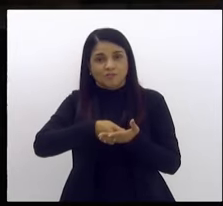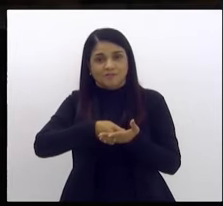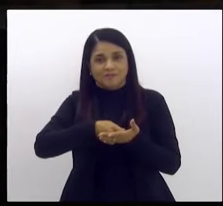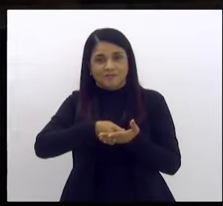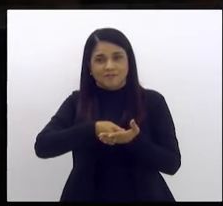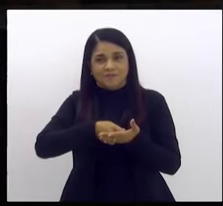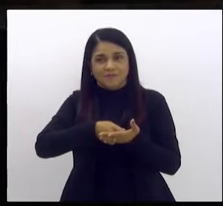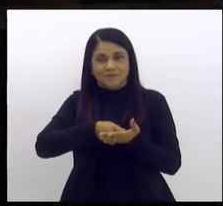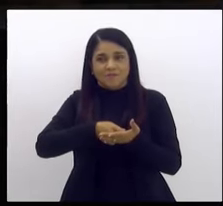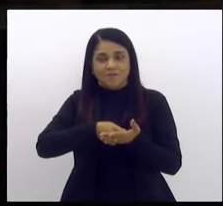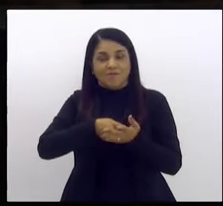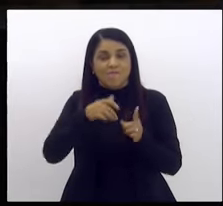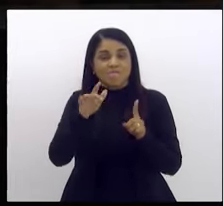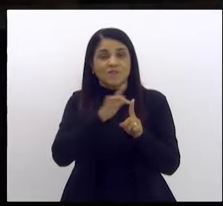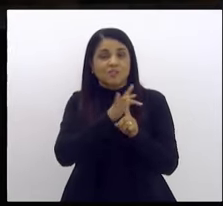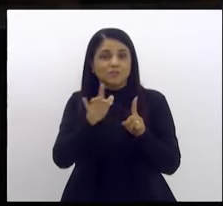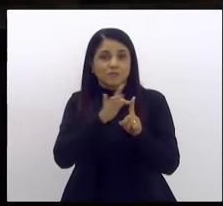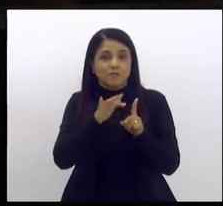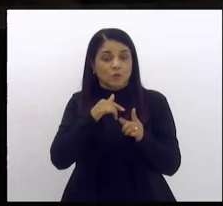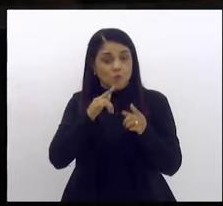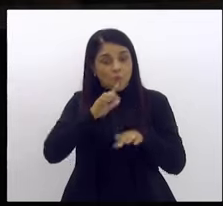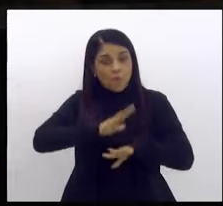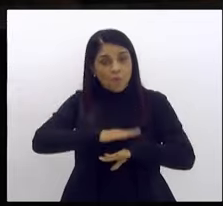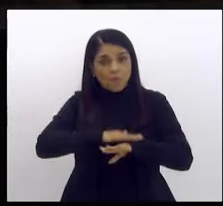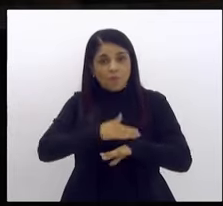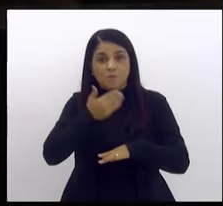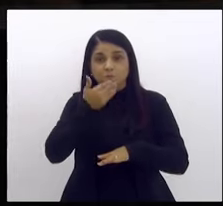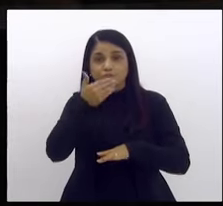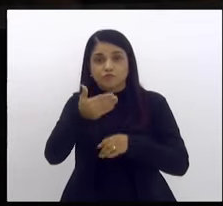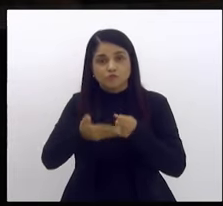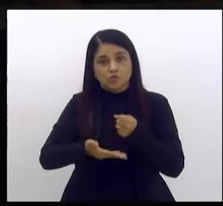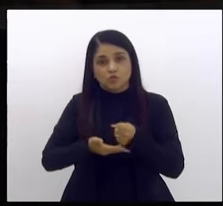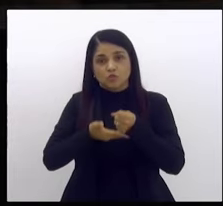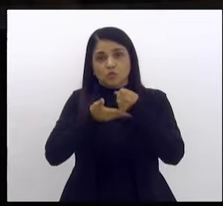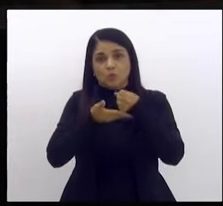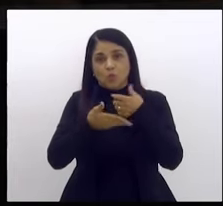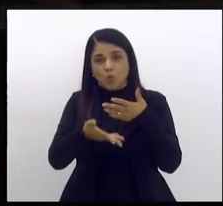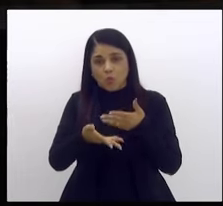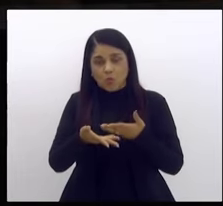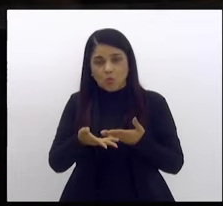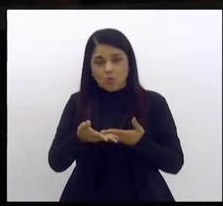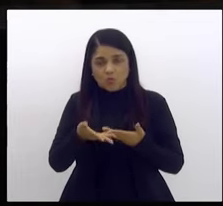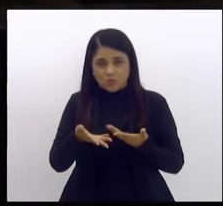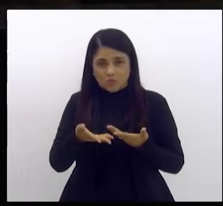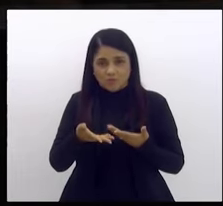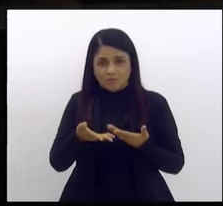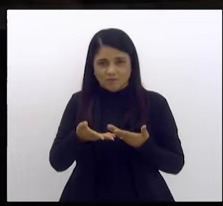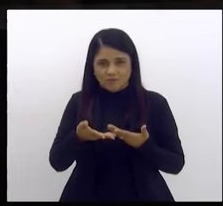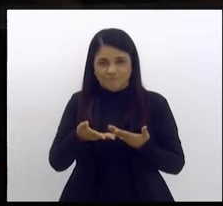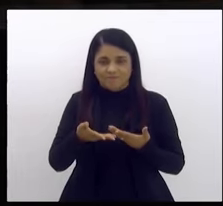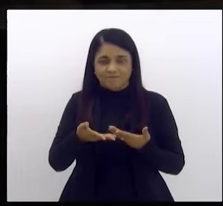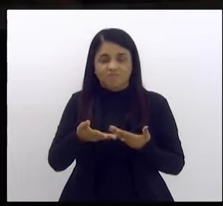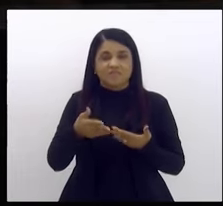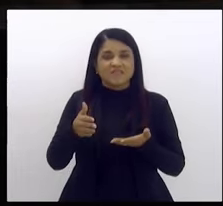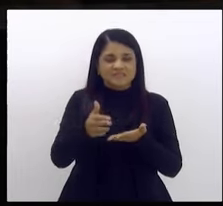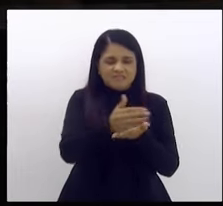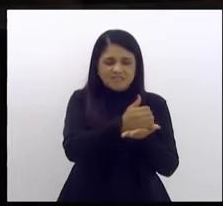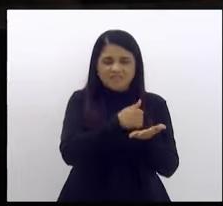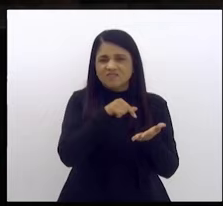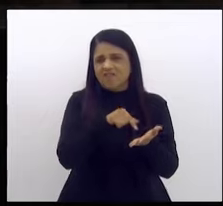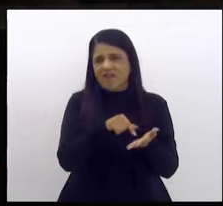no momento em que ela pedia socorro, no momento em que ela mais precisou do Estado. Então, são esses dados frios